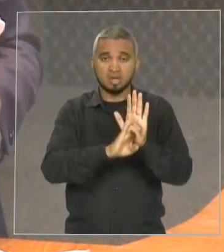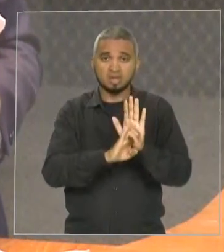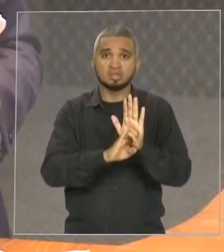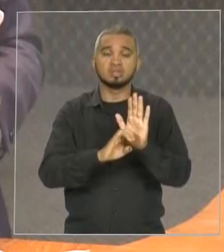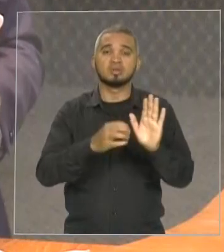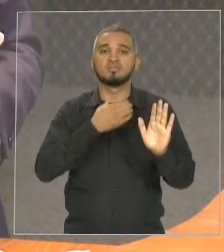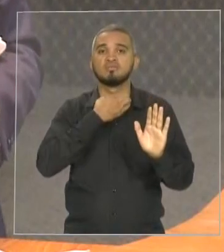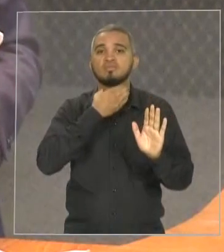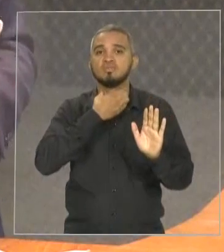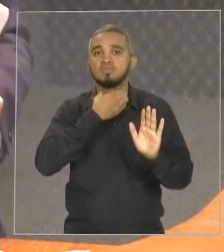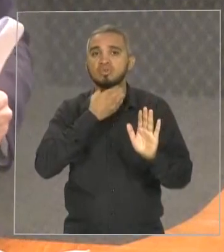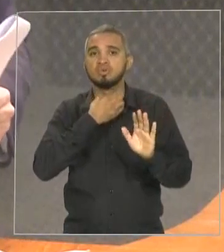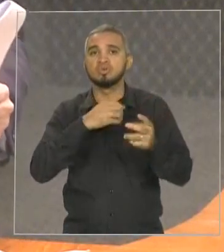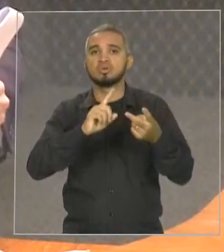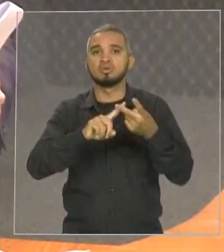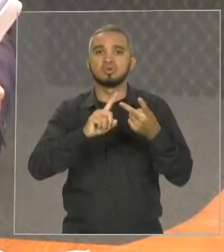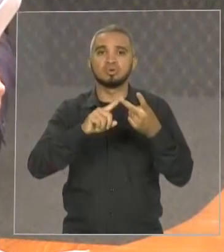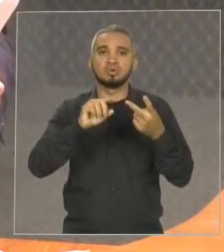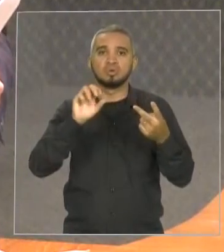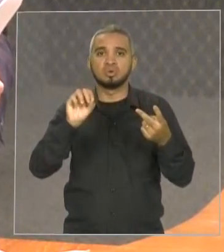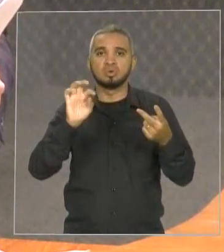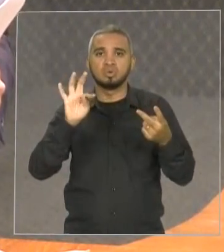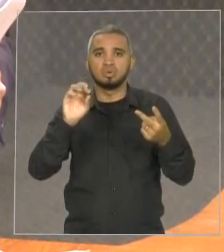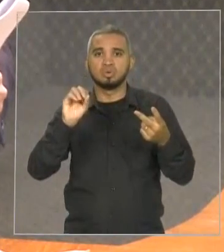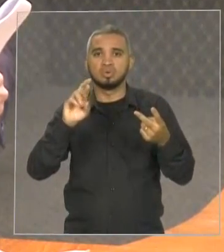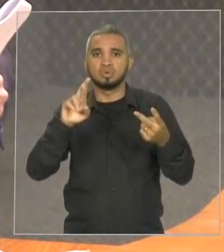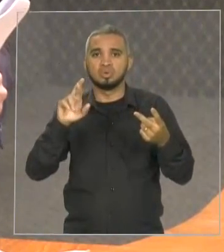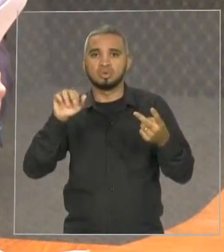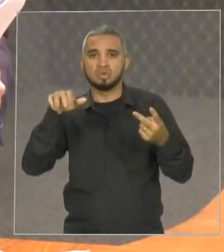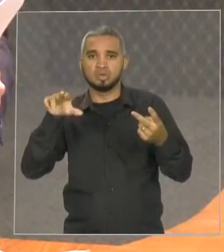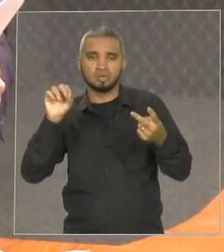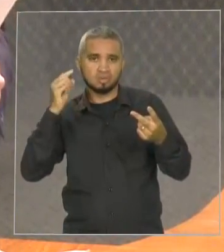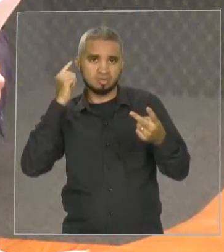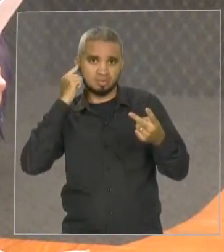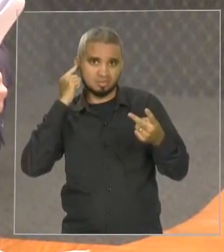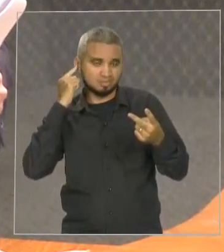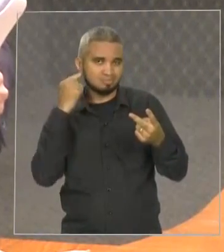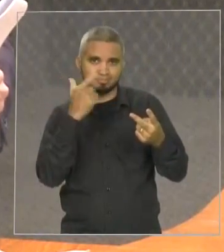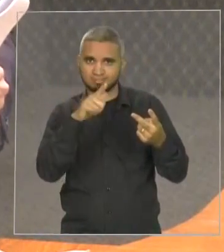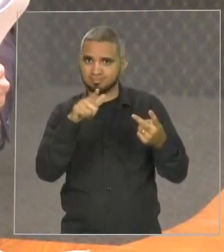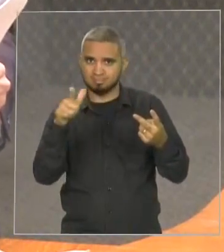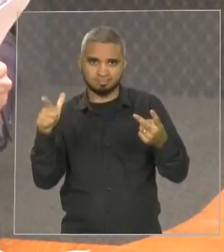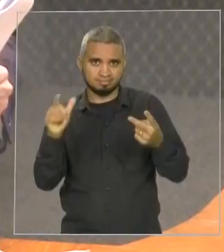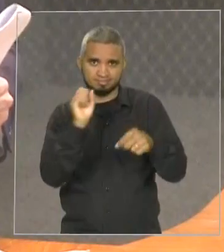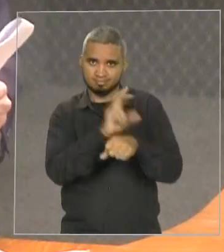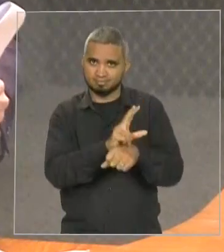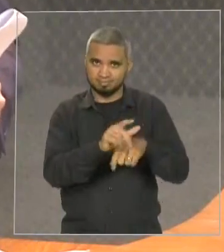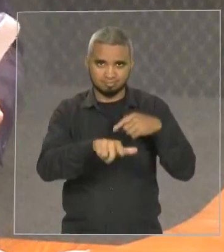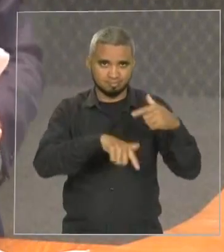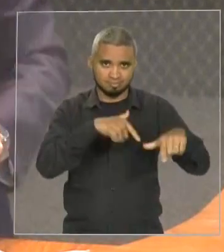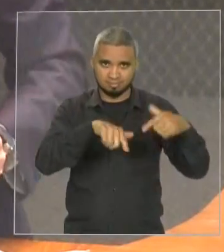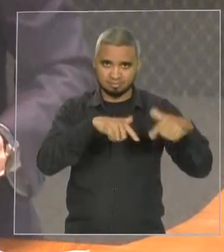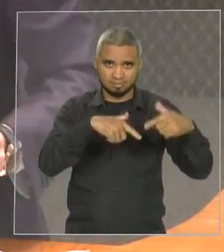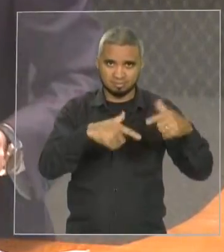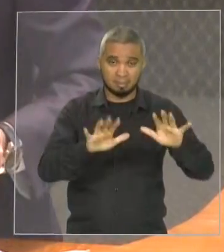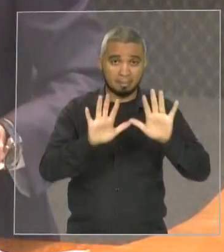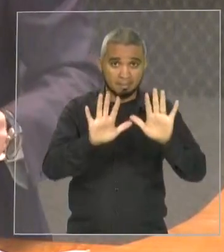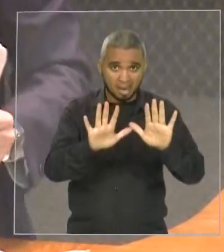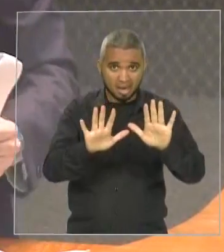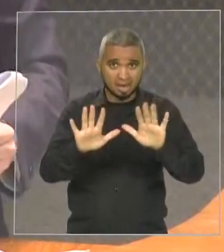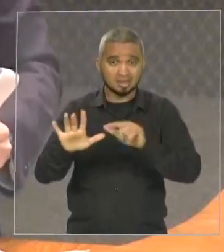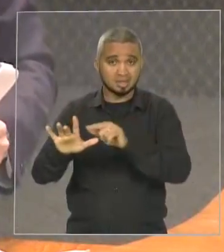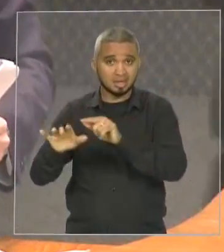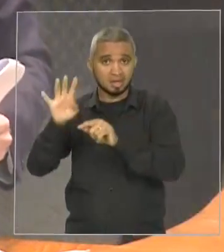fonoaudióloga e otorrino. Porém, nos serviços oferecidos consta a realização de diagnóstico em fono e otorrino. Esse é